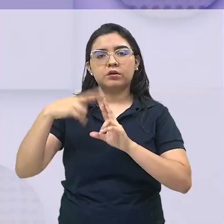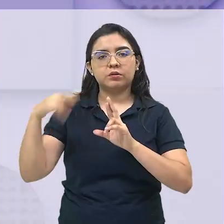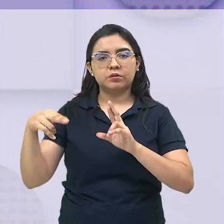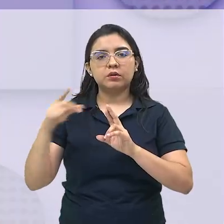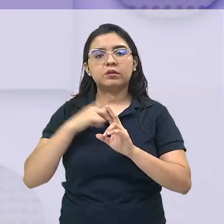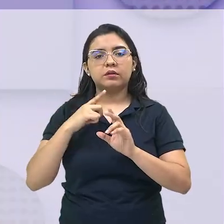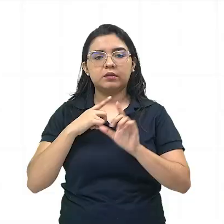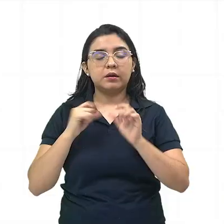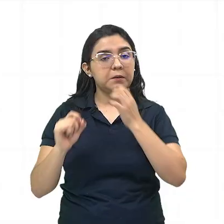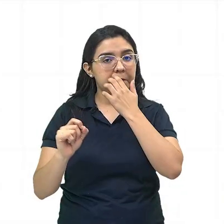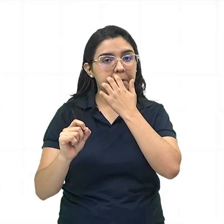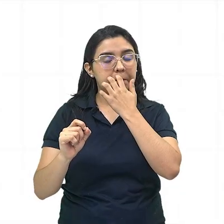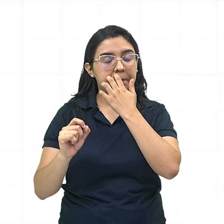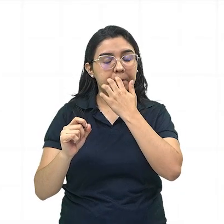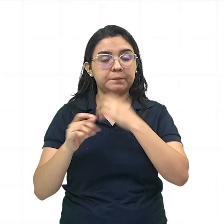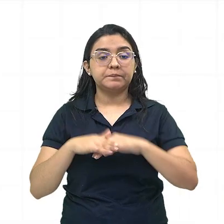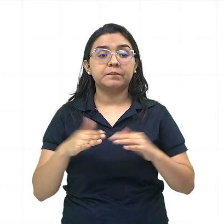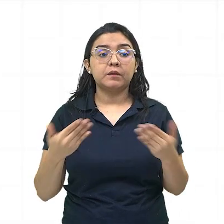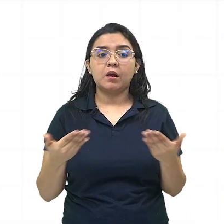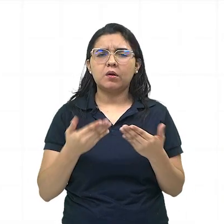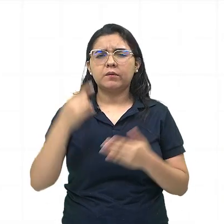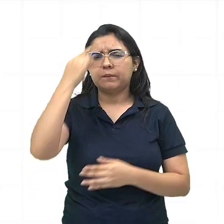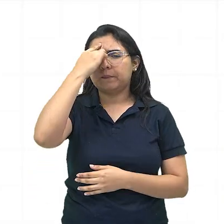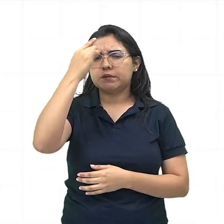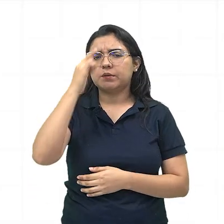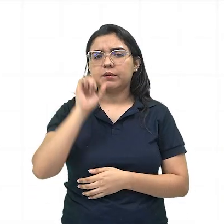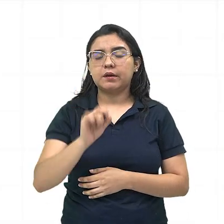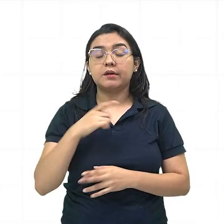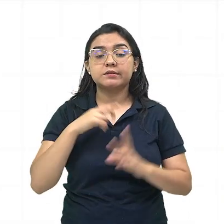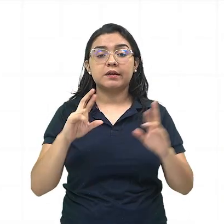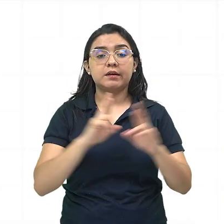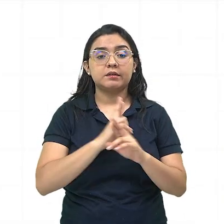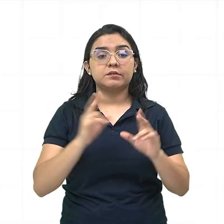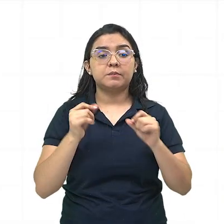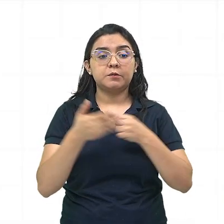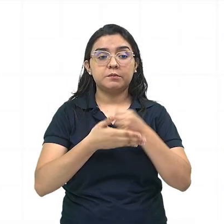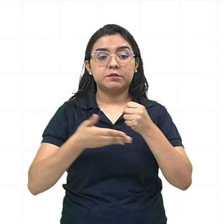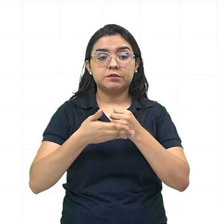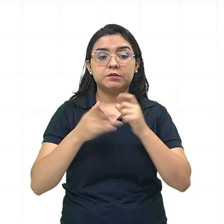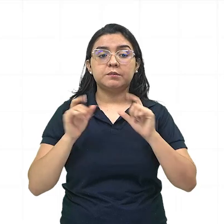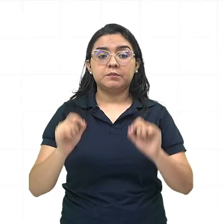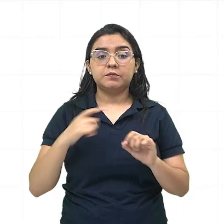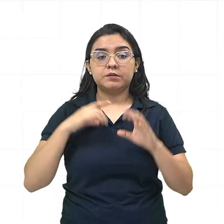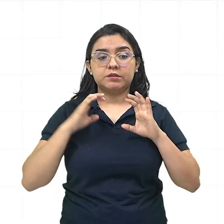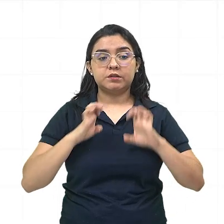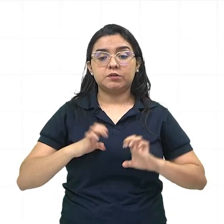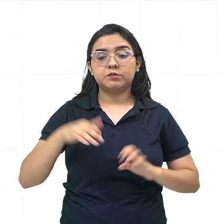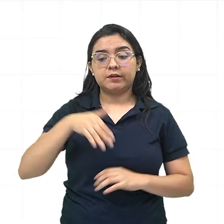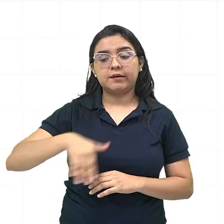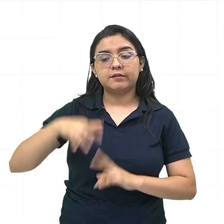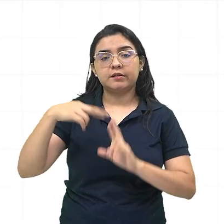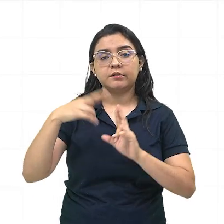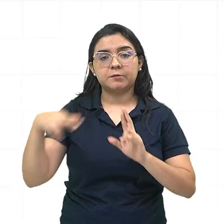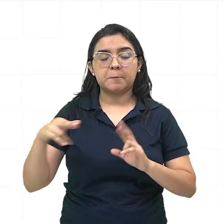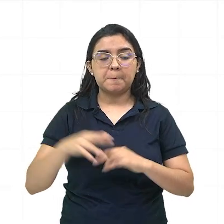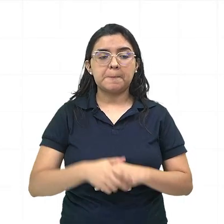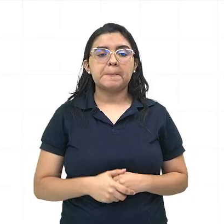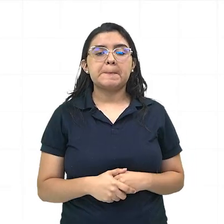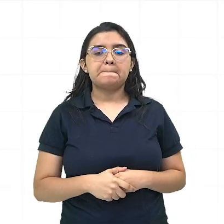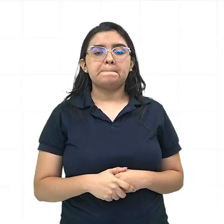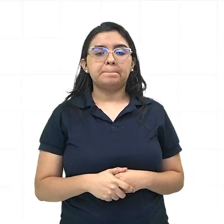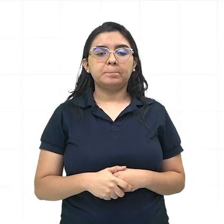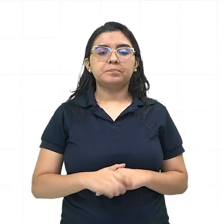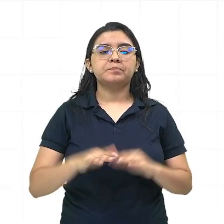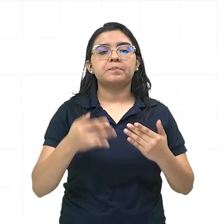forma, carrega um pouco isso. Vamos, então, pensar a relação dos princípios éticos na religião. Os princípios éticos